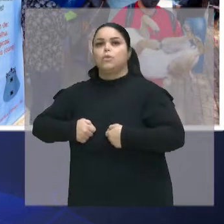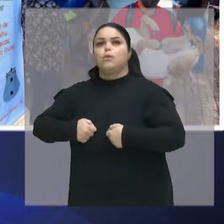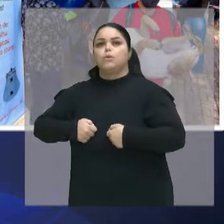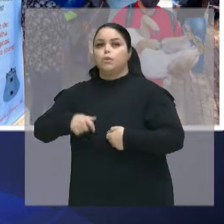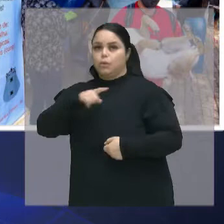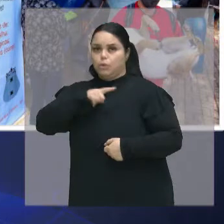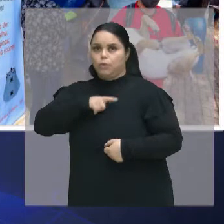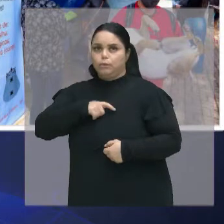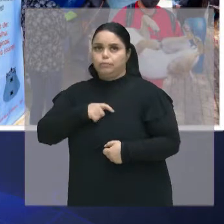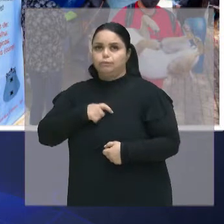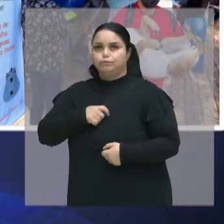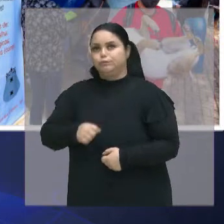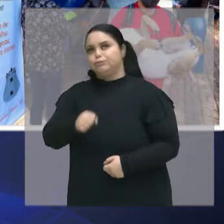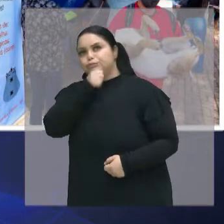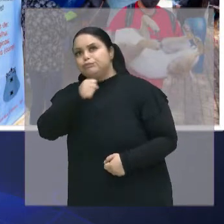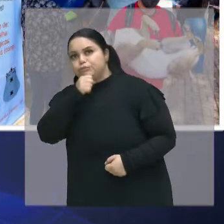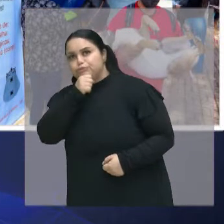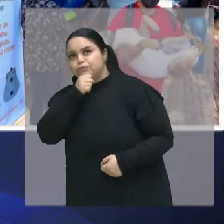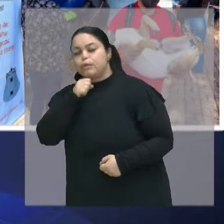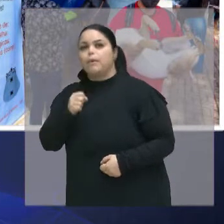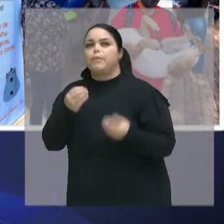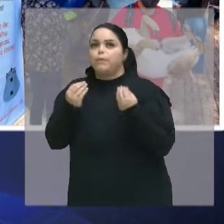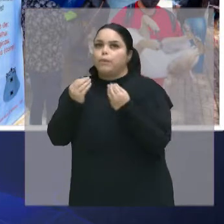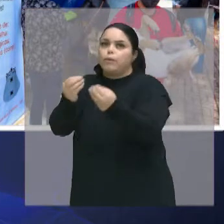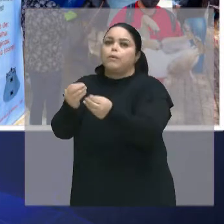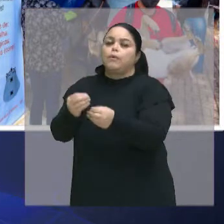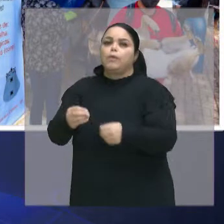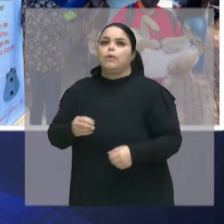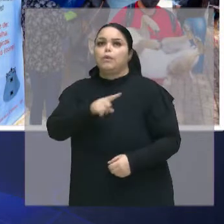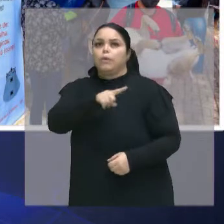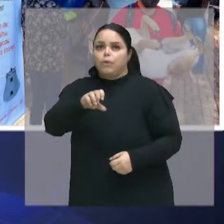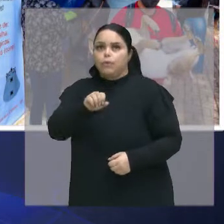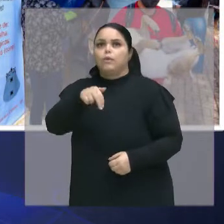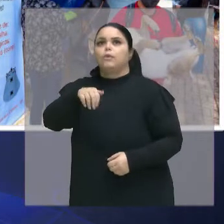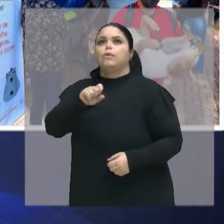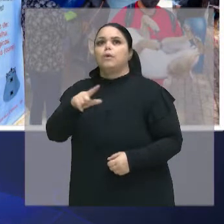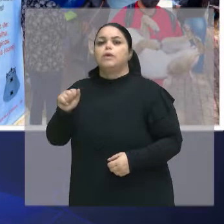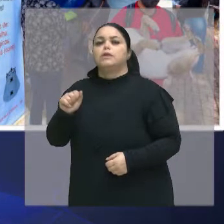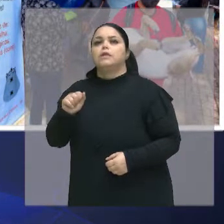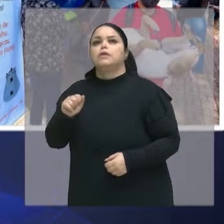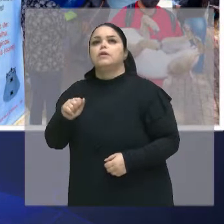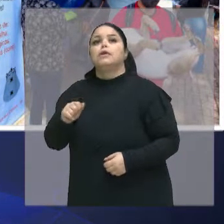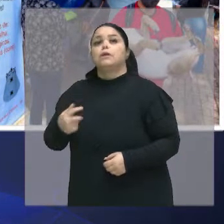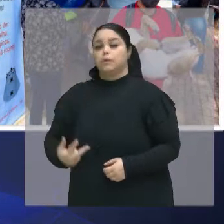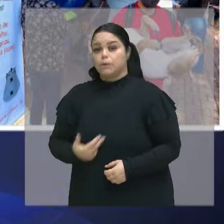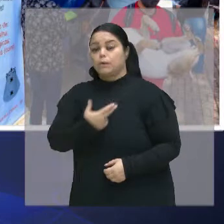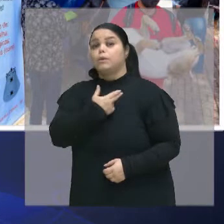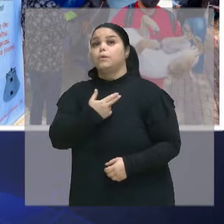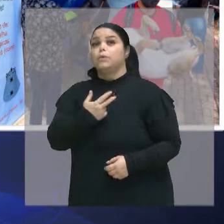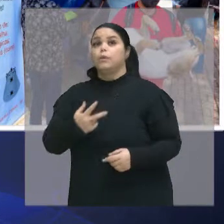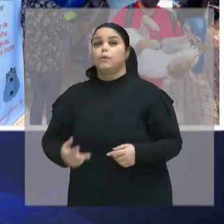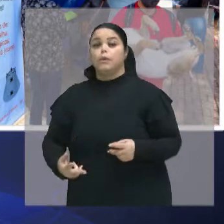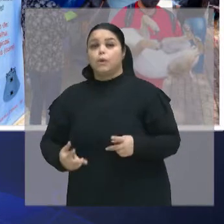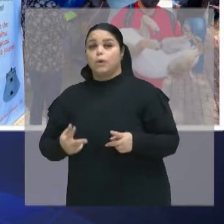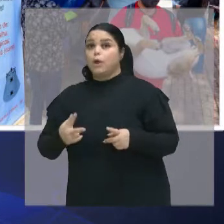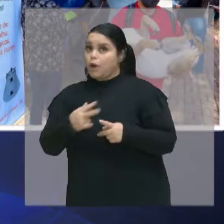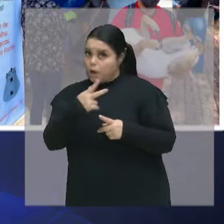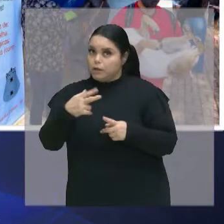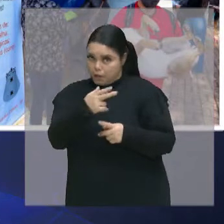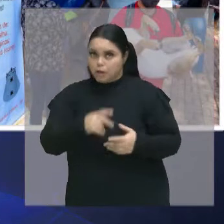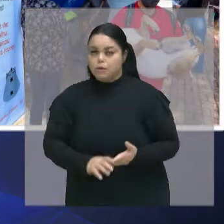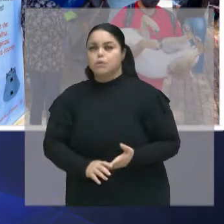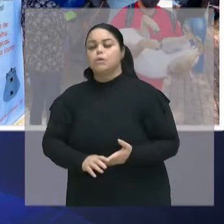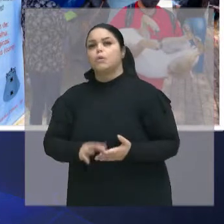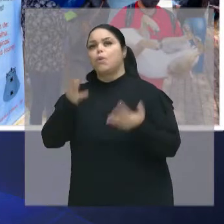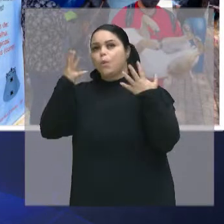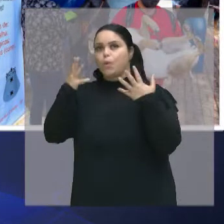tiverem velhas, vocês inclusive podem entregar lá no Centro de Zoonose, que chega até as mãos dela, e nesse ato ela faz as camisetas,